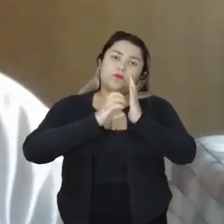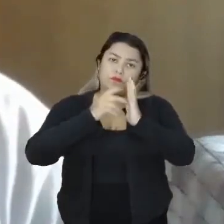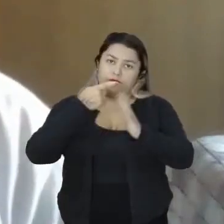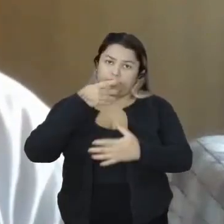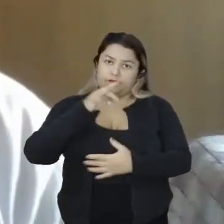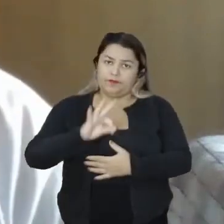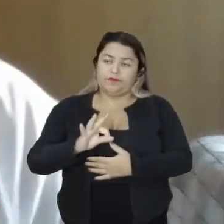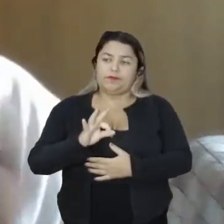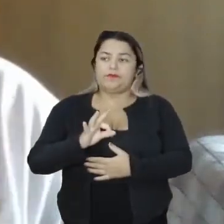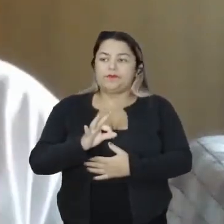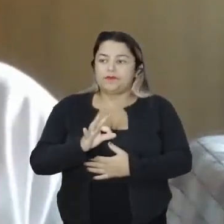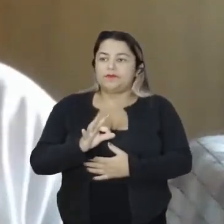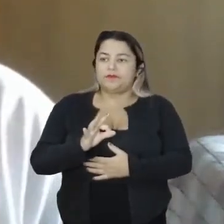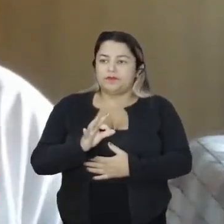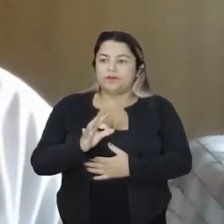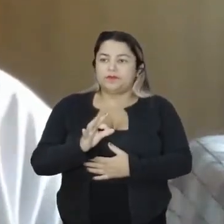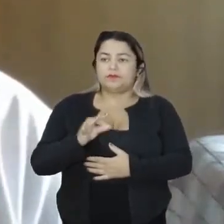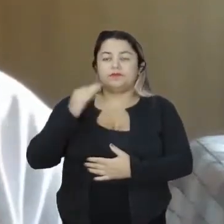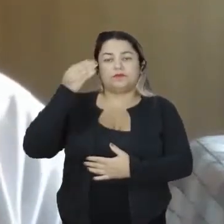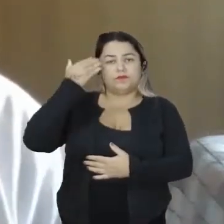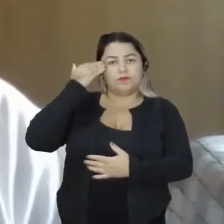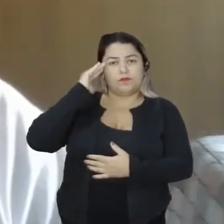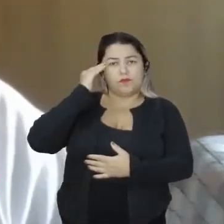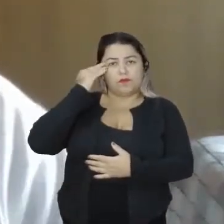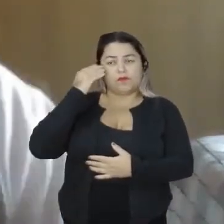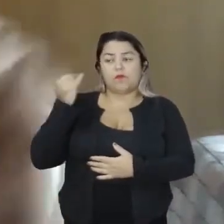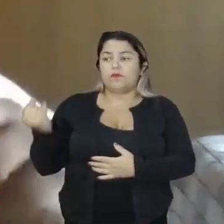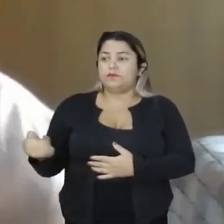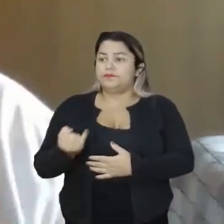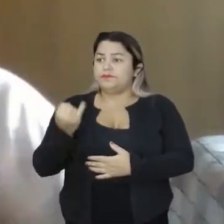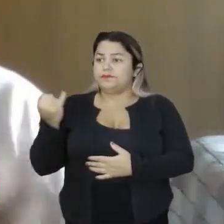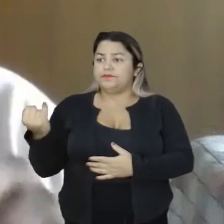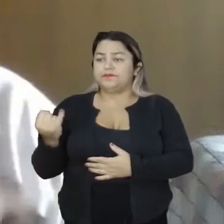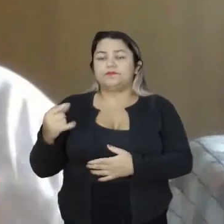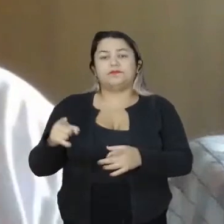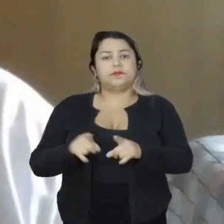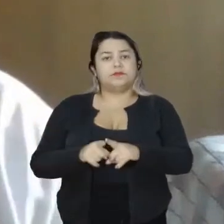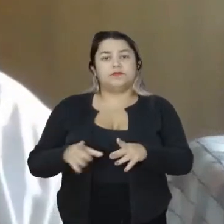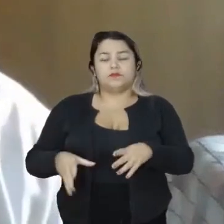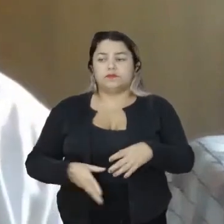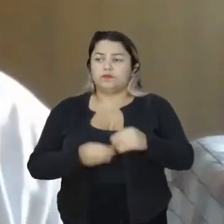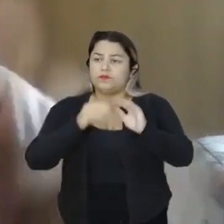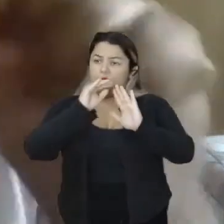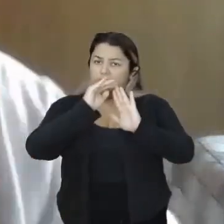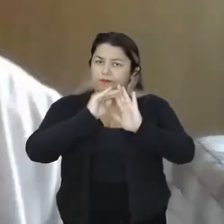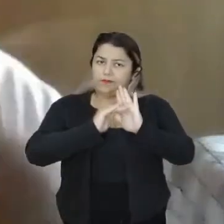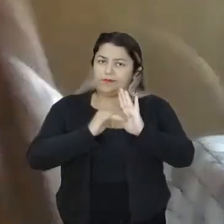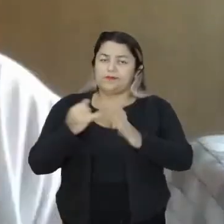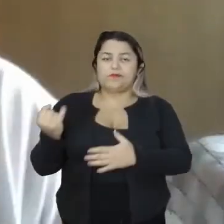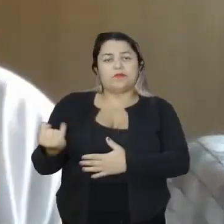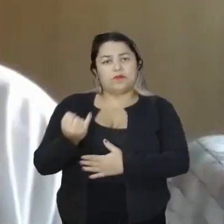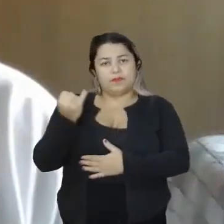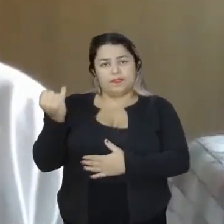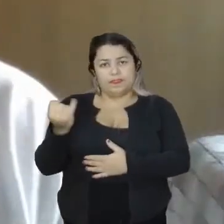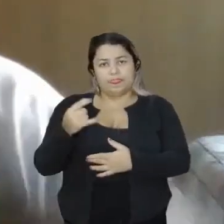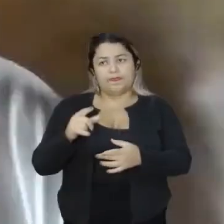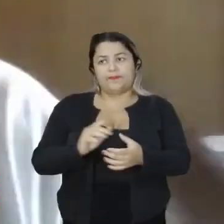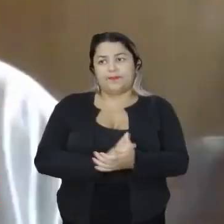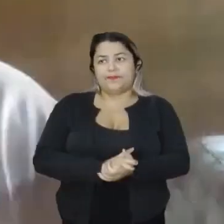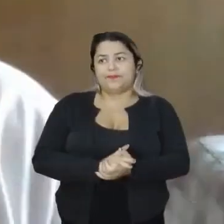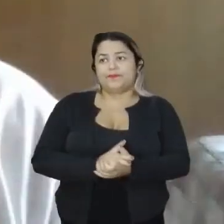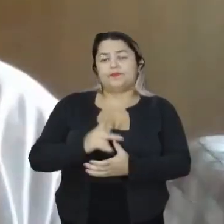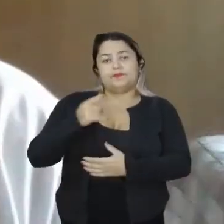Trabalhadores e das Trabalhadoras, entenda isso como prioritário, coloque na sua pauta prioritária, para poder ver,